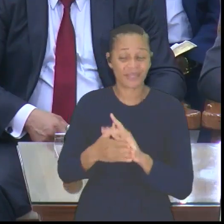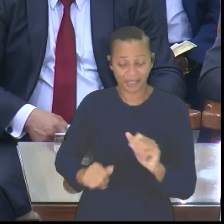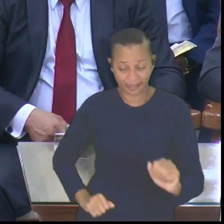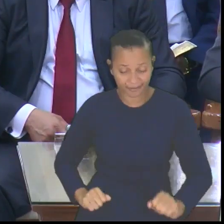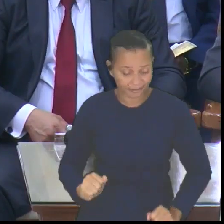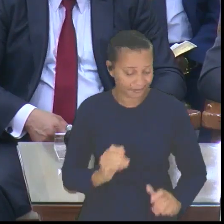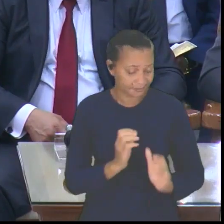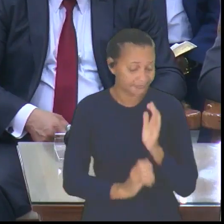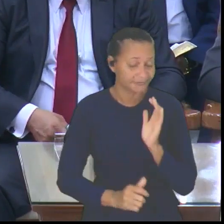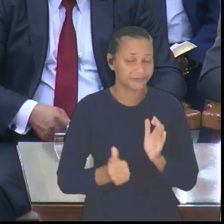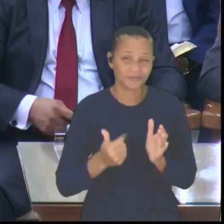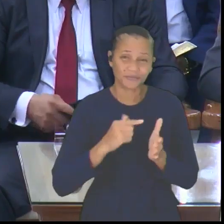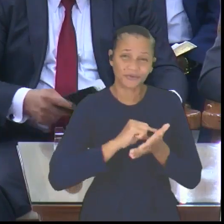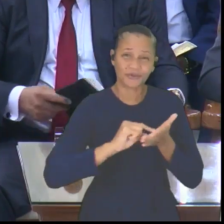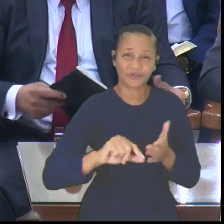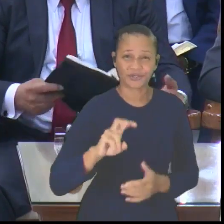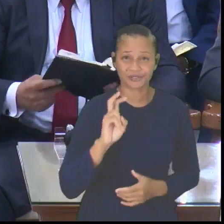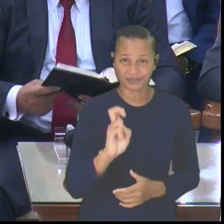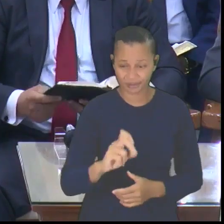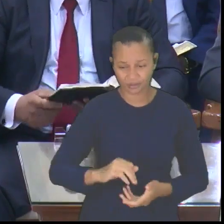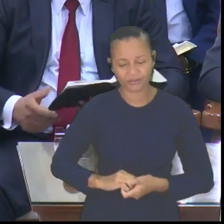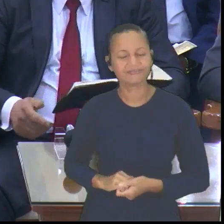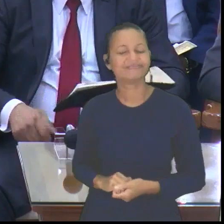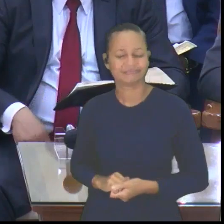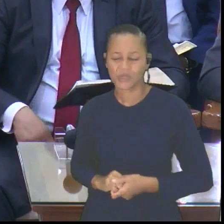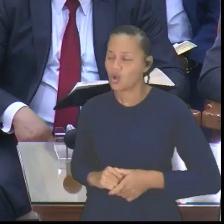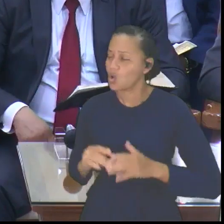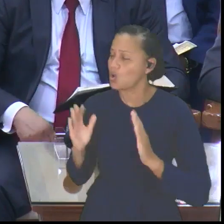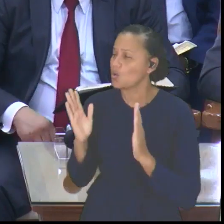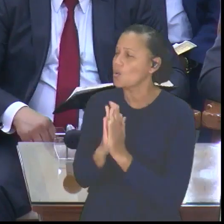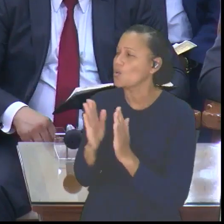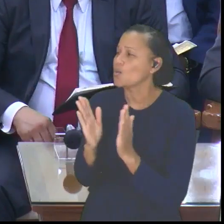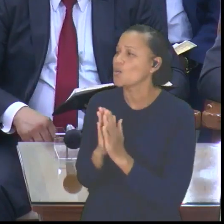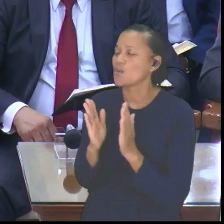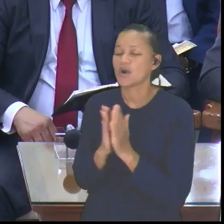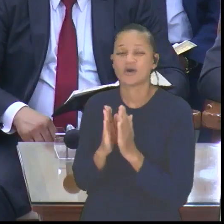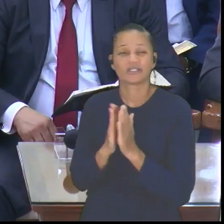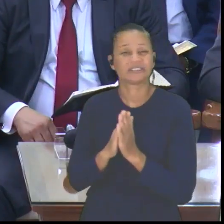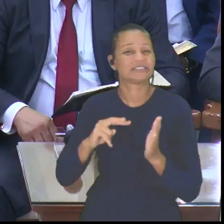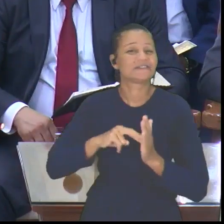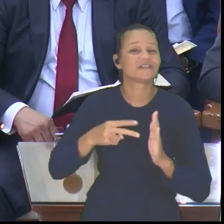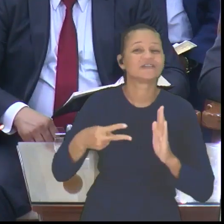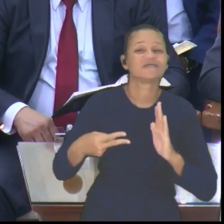12, 5? A oração, ela foi aqui a resistência